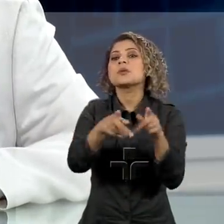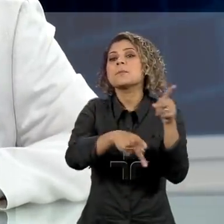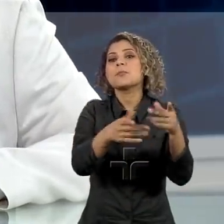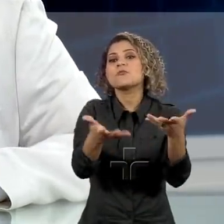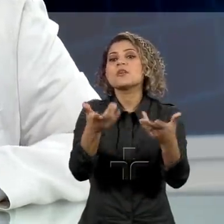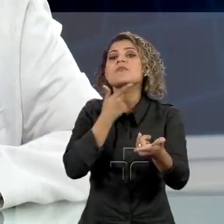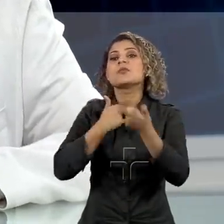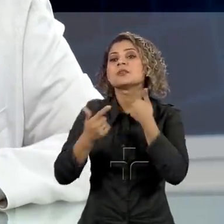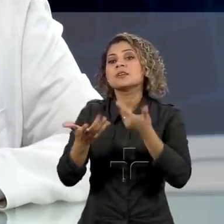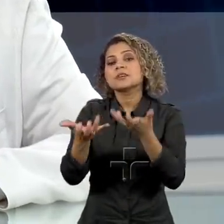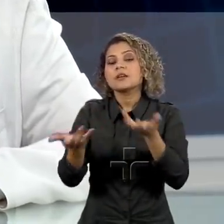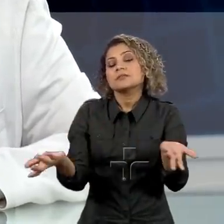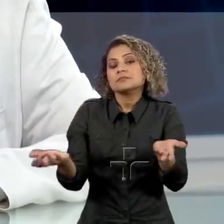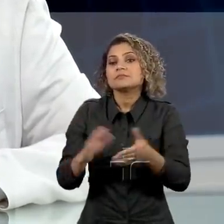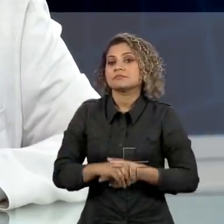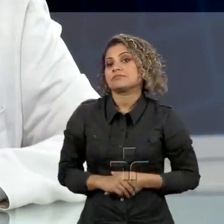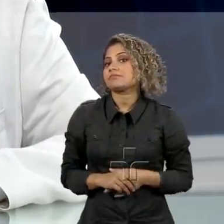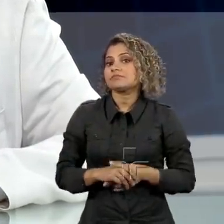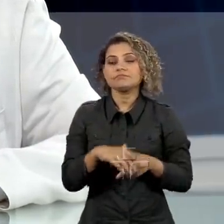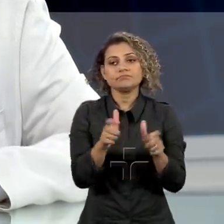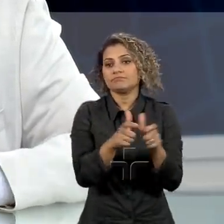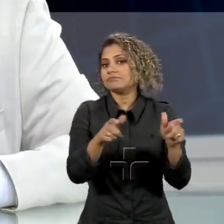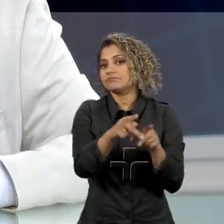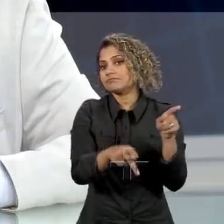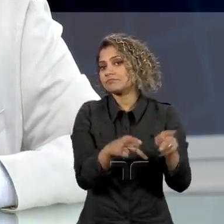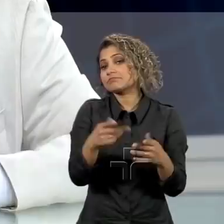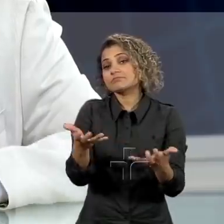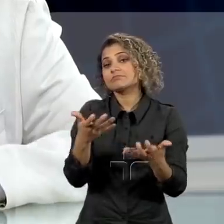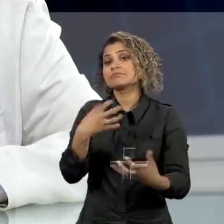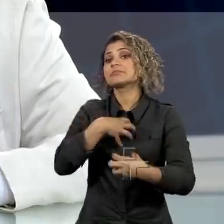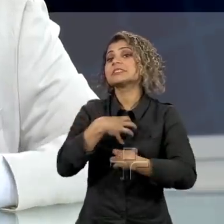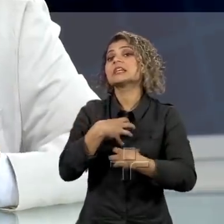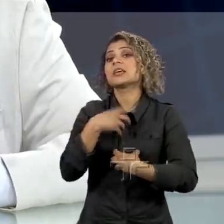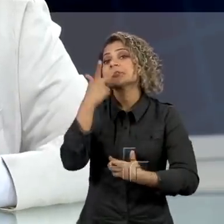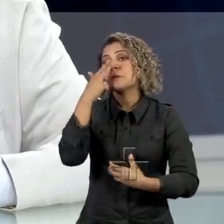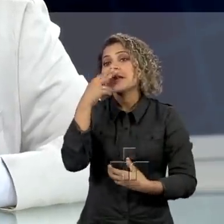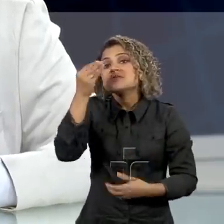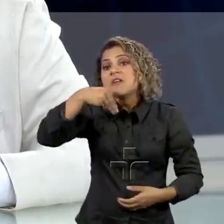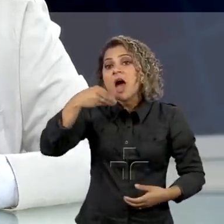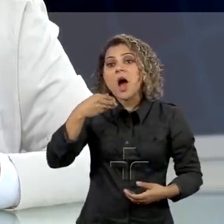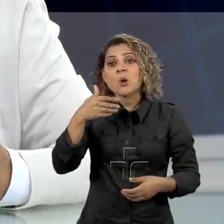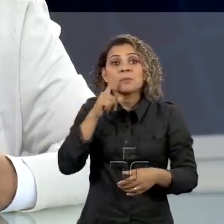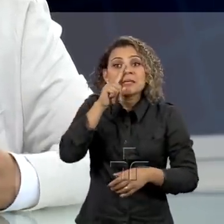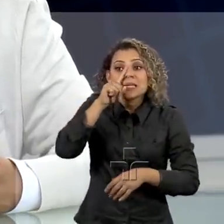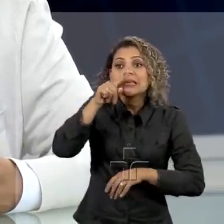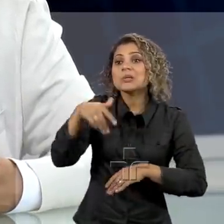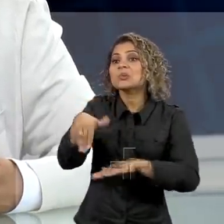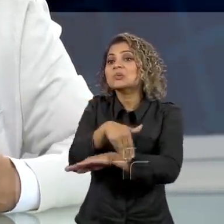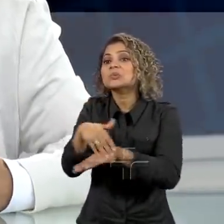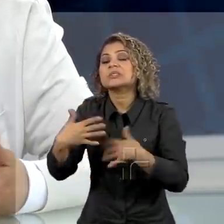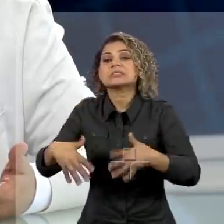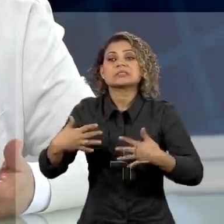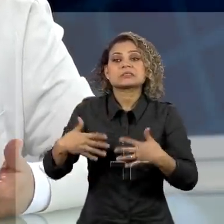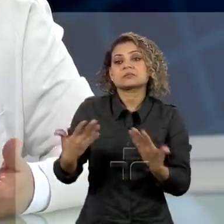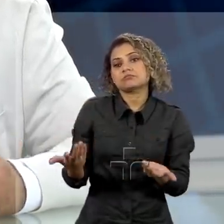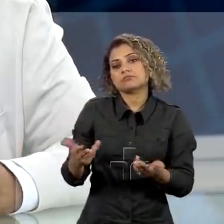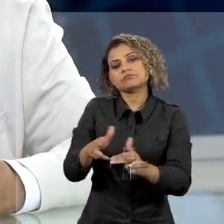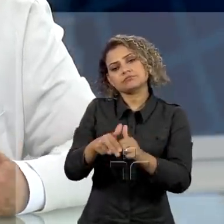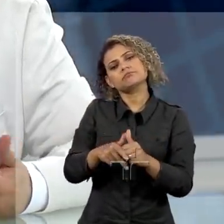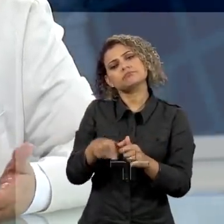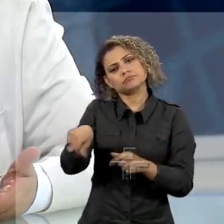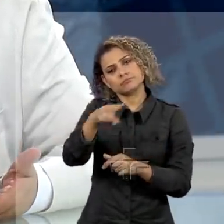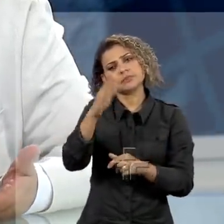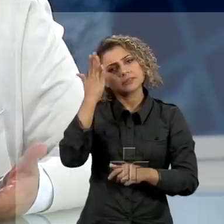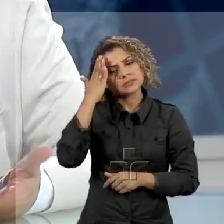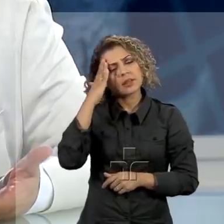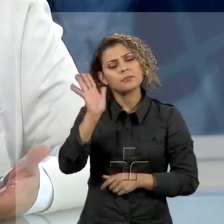né? Porque grande parte da população sente esse tipo de vulnerabilidade. Assim, grande parte da população, e a gente tem exemplos